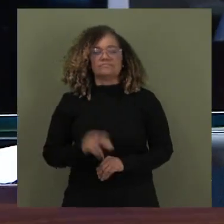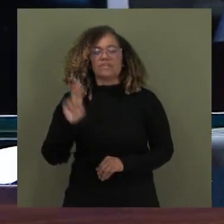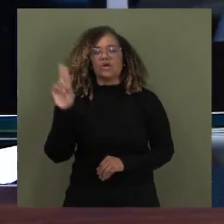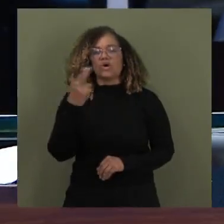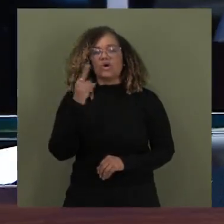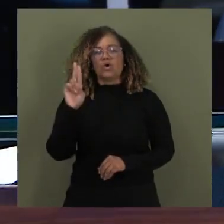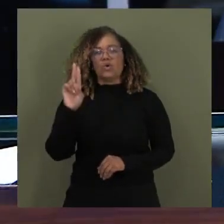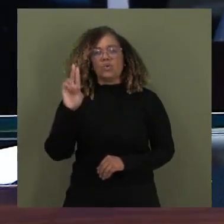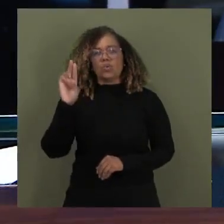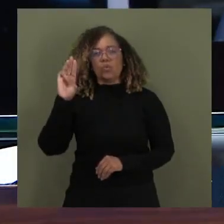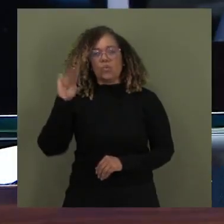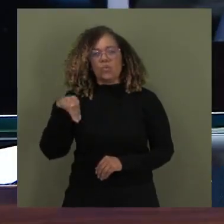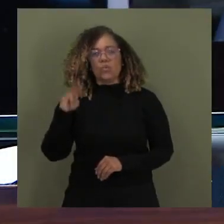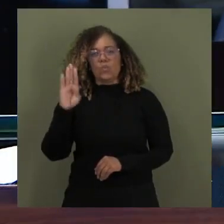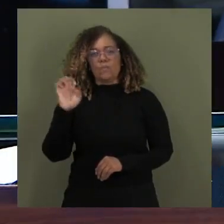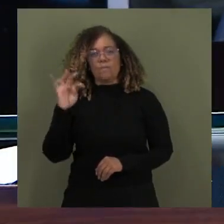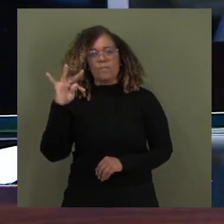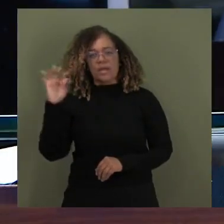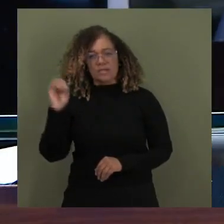ocupar a tribuna.